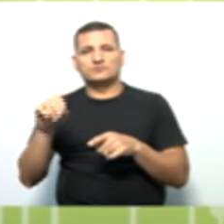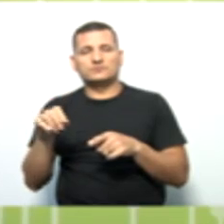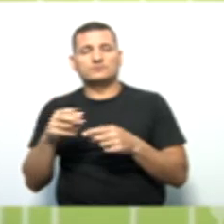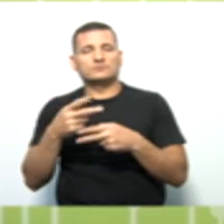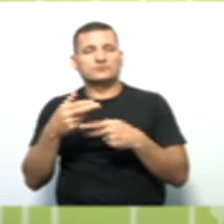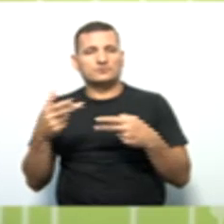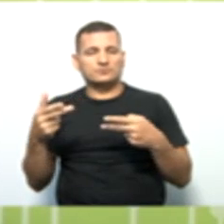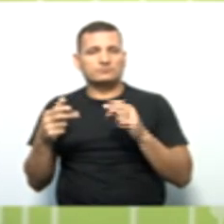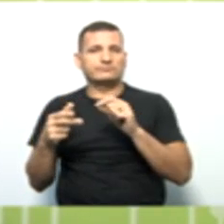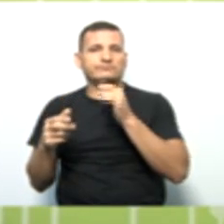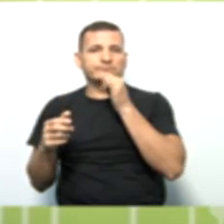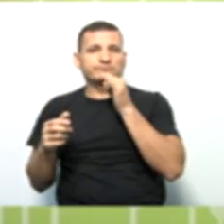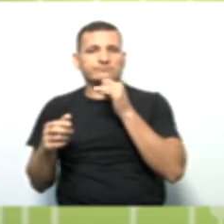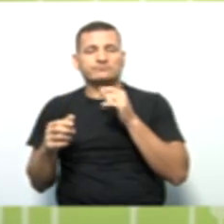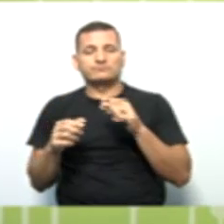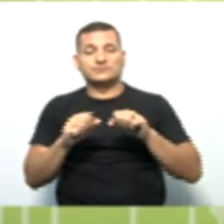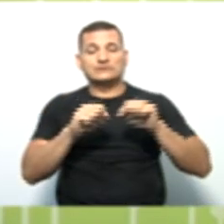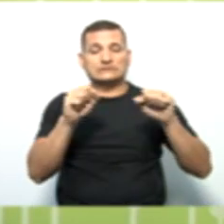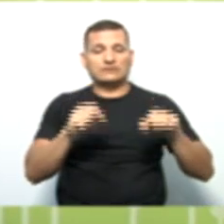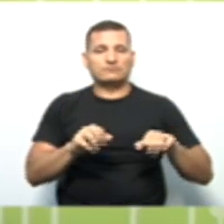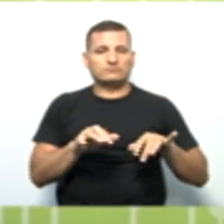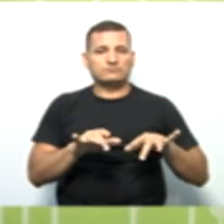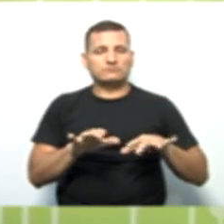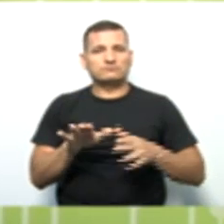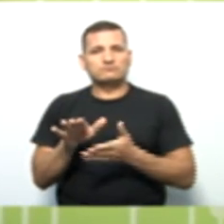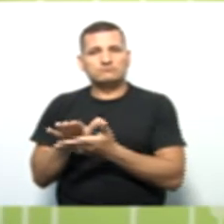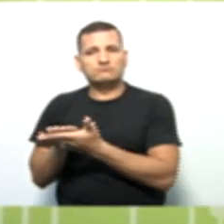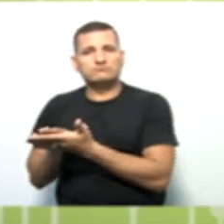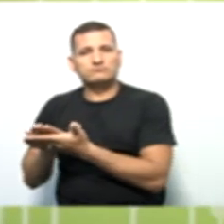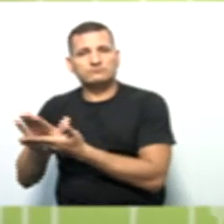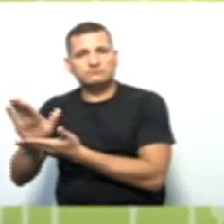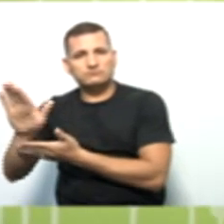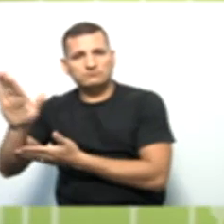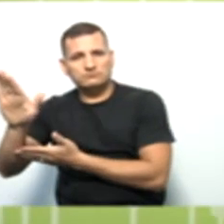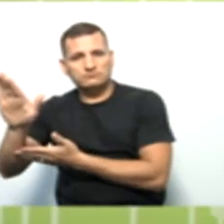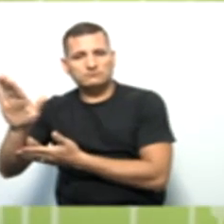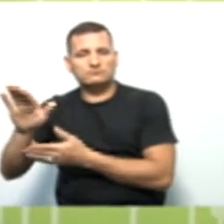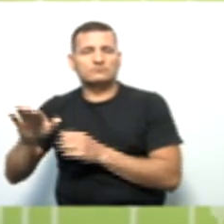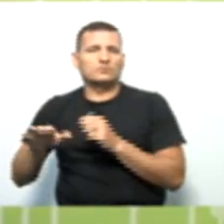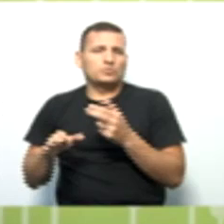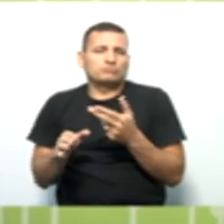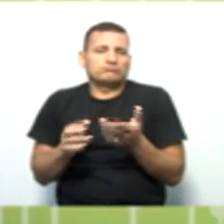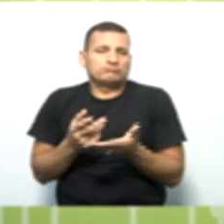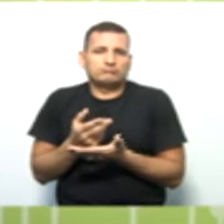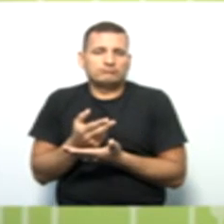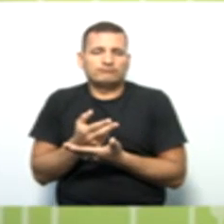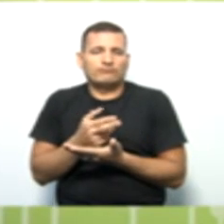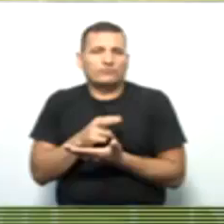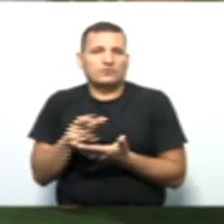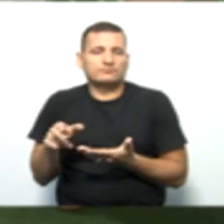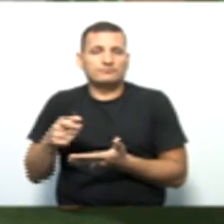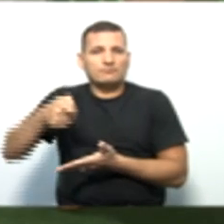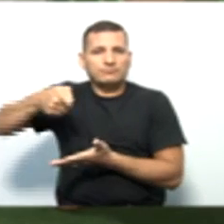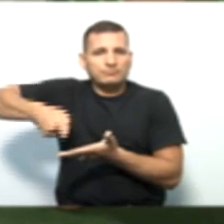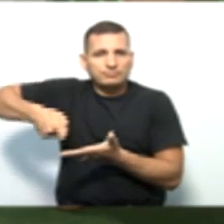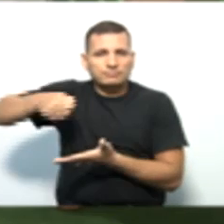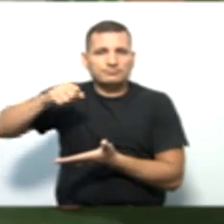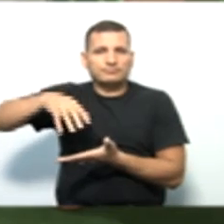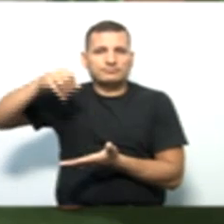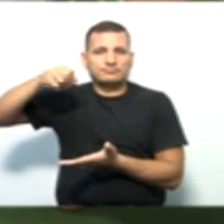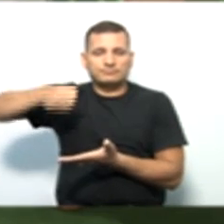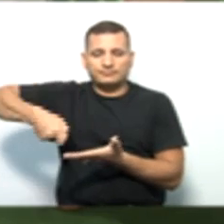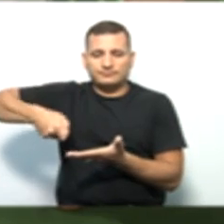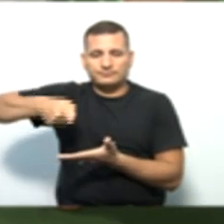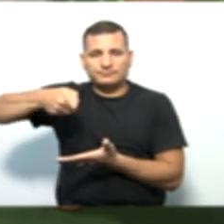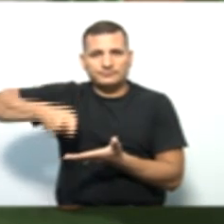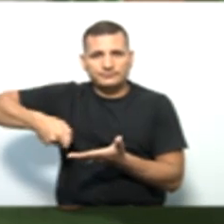uma impressora, né, que a gente deu o exemplo aqui. E por aí vai, né, professora? Isso, um leitor digital, né?